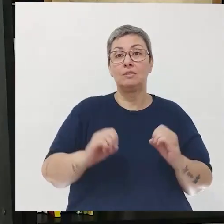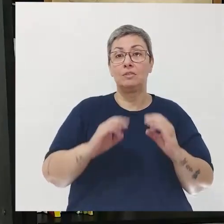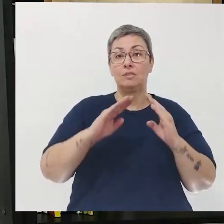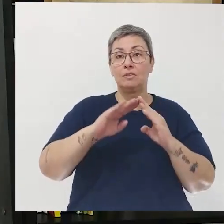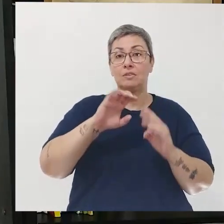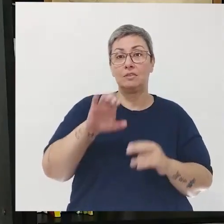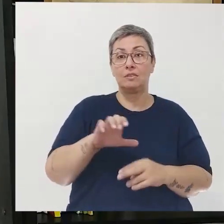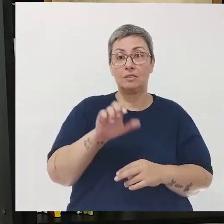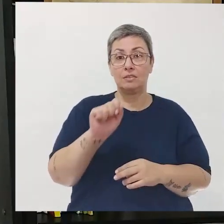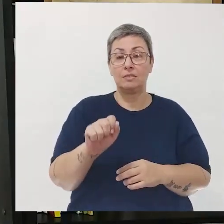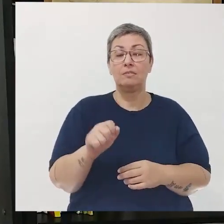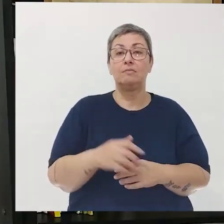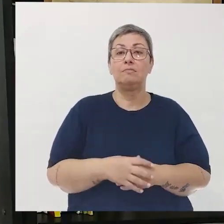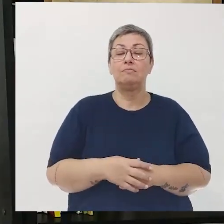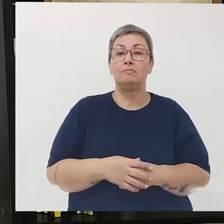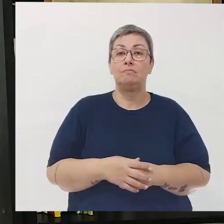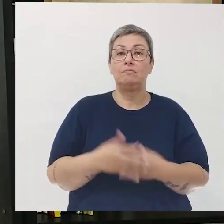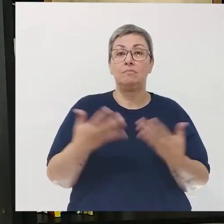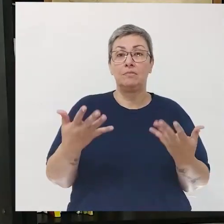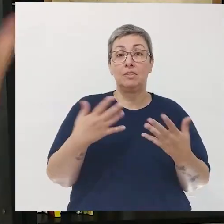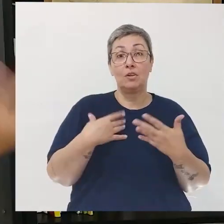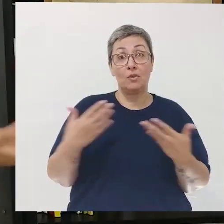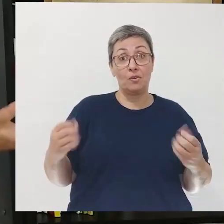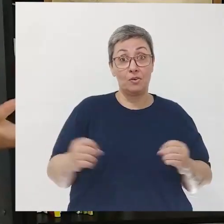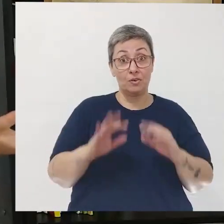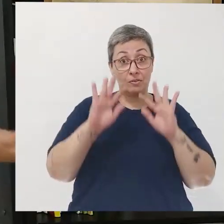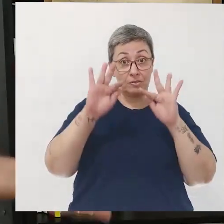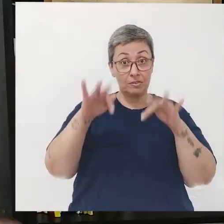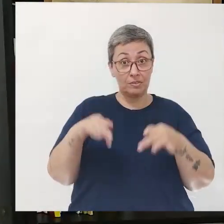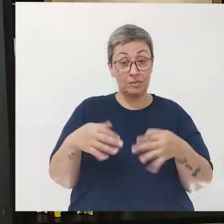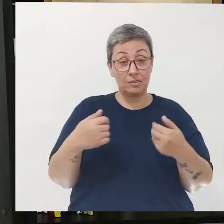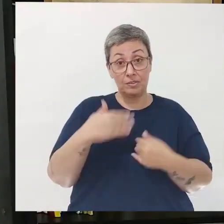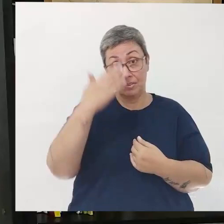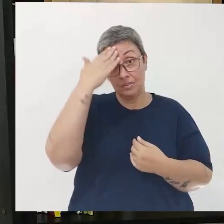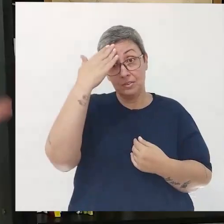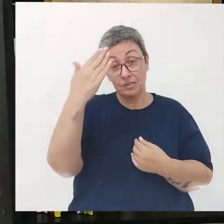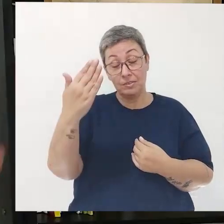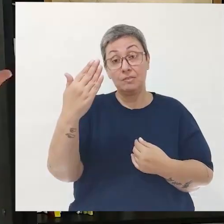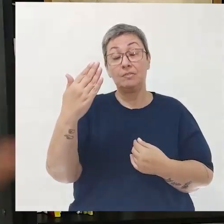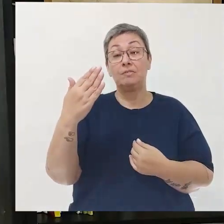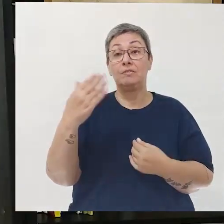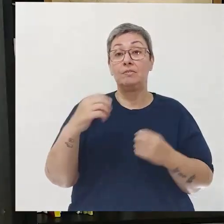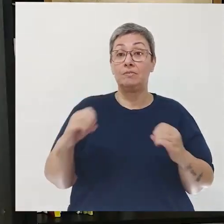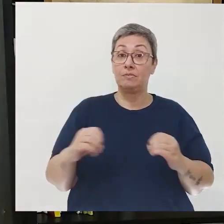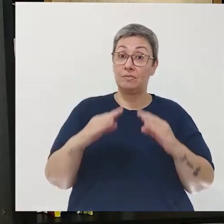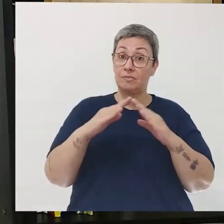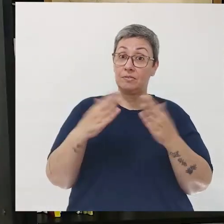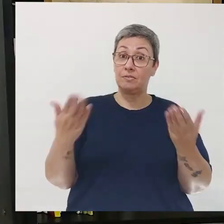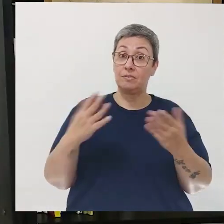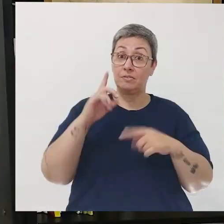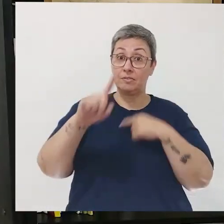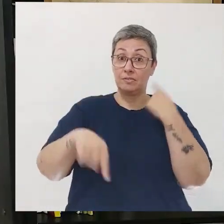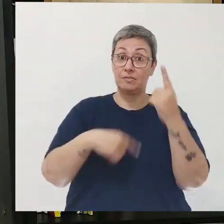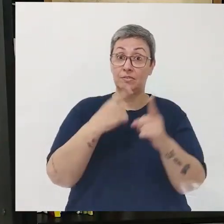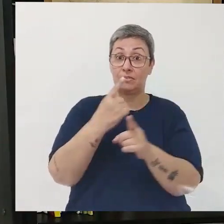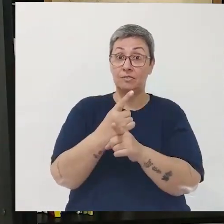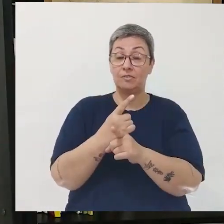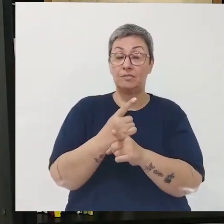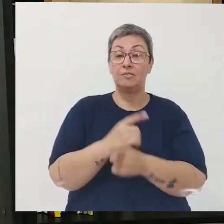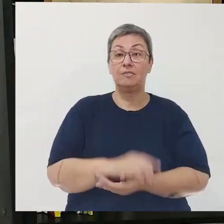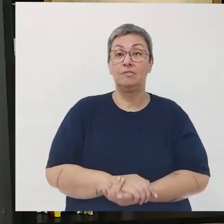hashtag Saberes em Casa EJA. E por hoje ficamos por aqui. Obrigada pelo programa de hoje e até o nosso